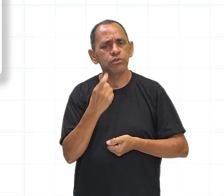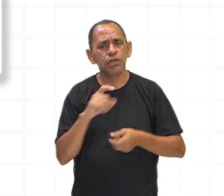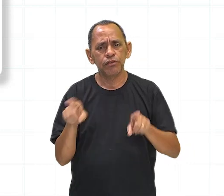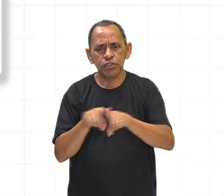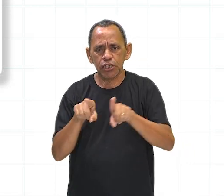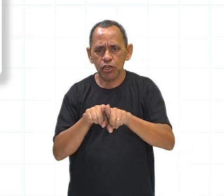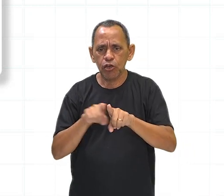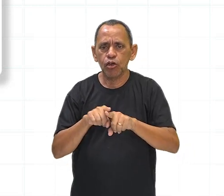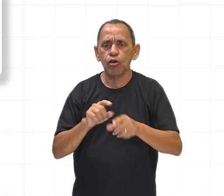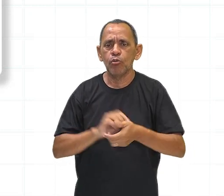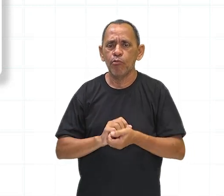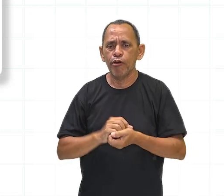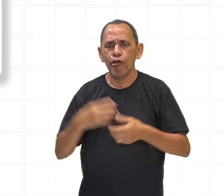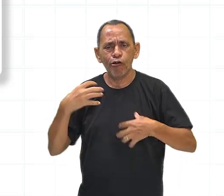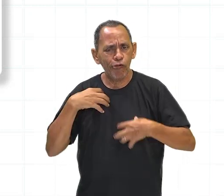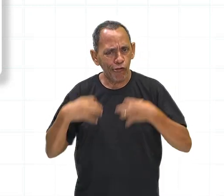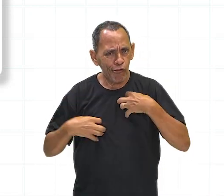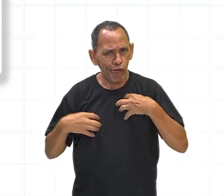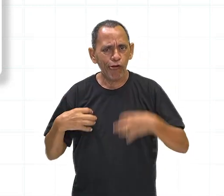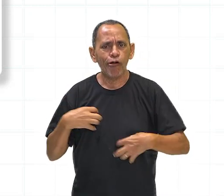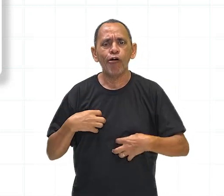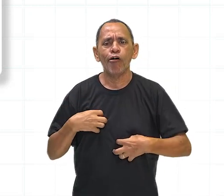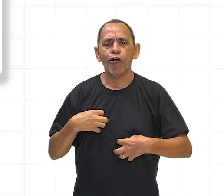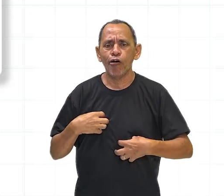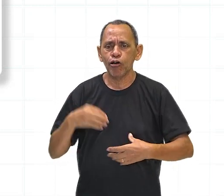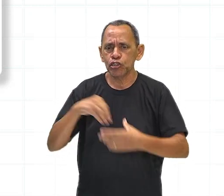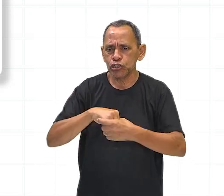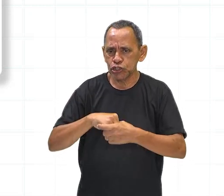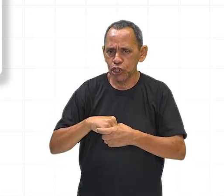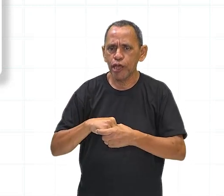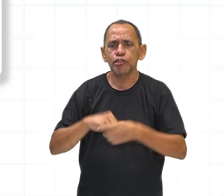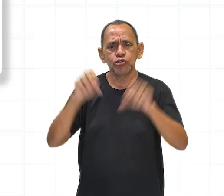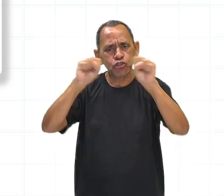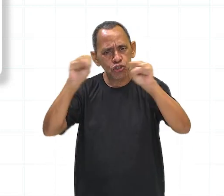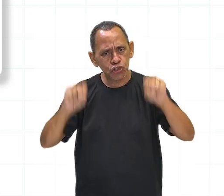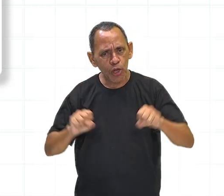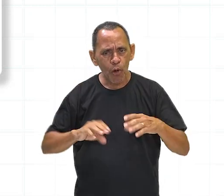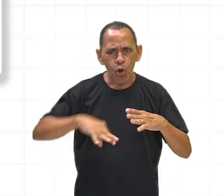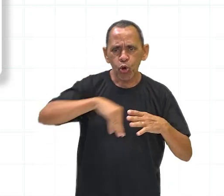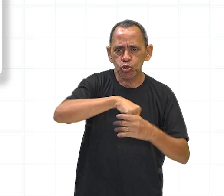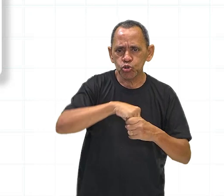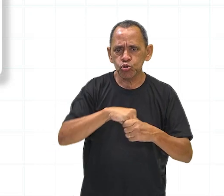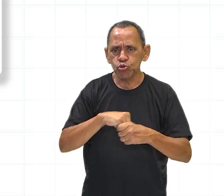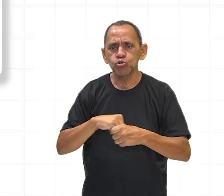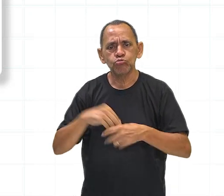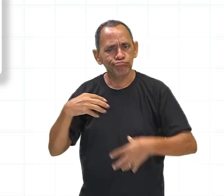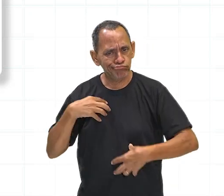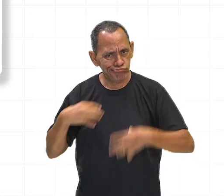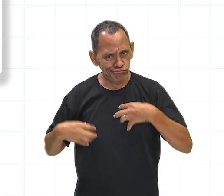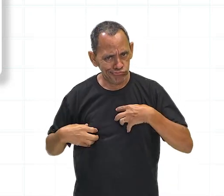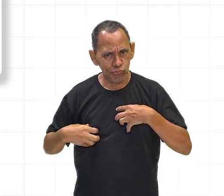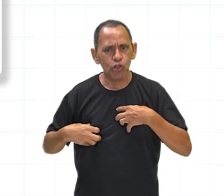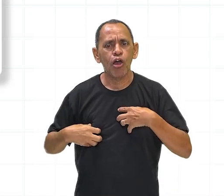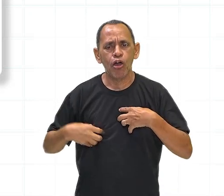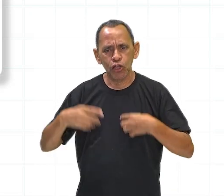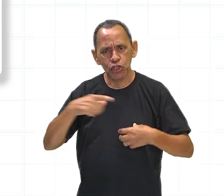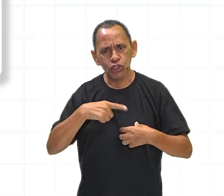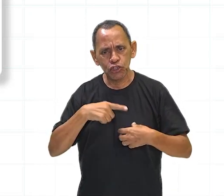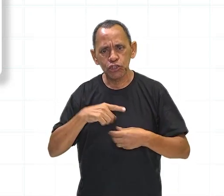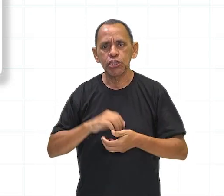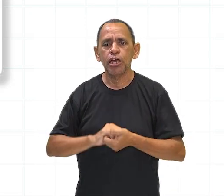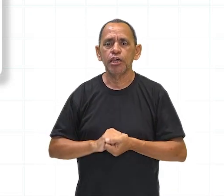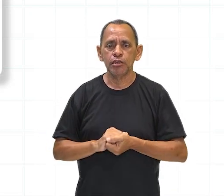né, que compõem o sistema reprodutor masculino. Como a gente já sabe, um sistema ele é um conjunto ali de órgãos, né, que vão ter uma determinada